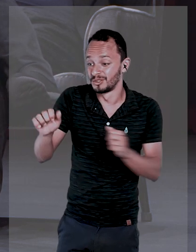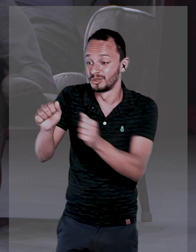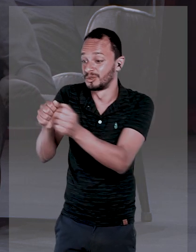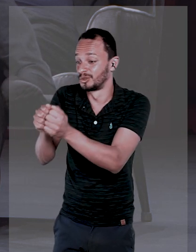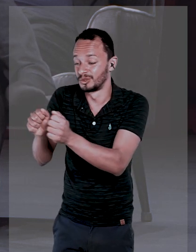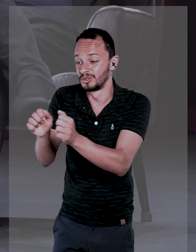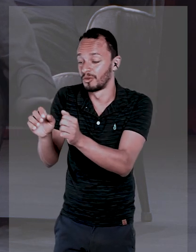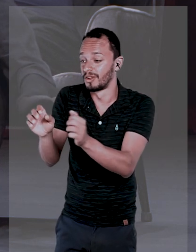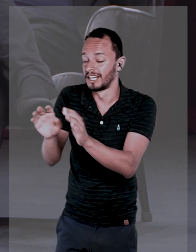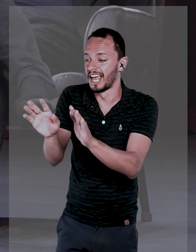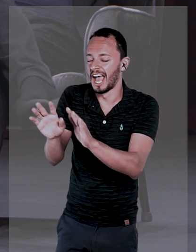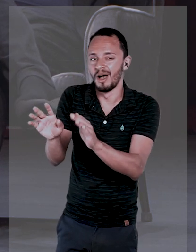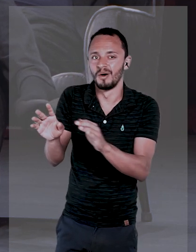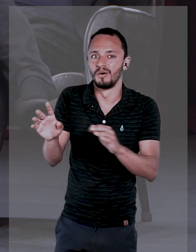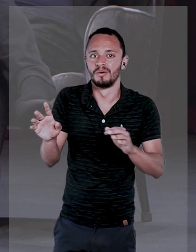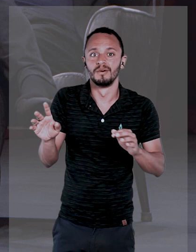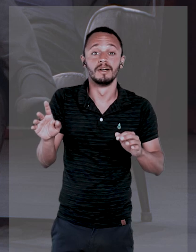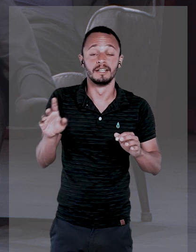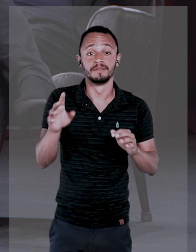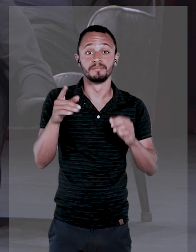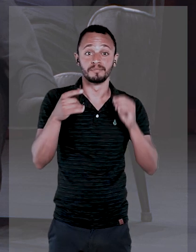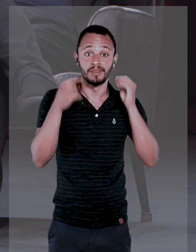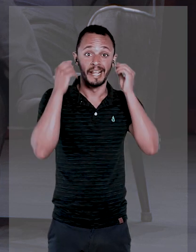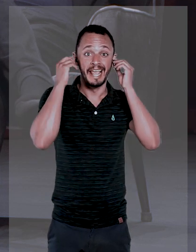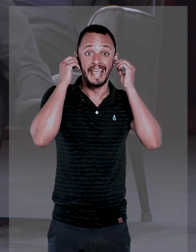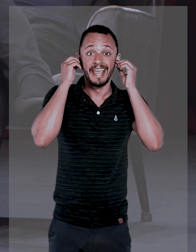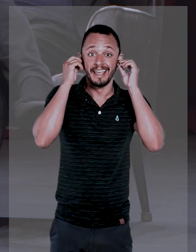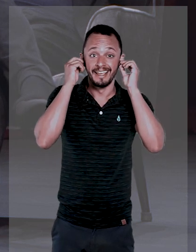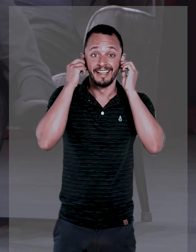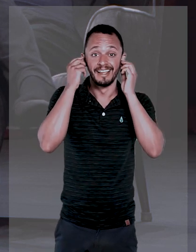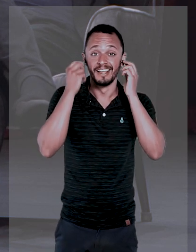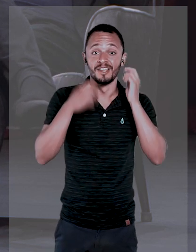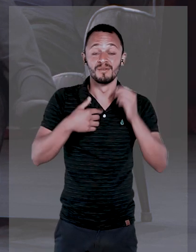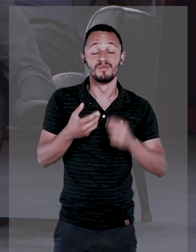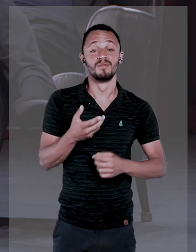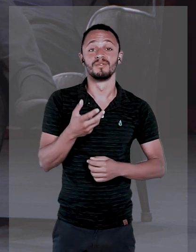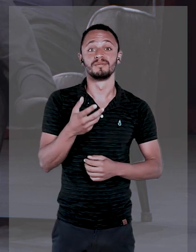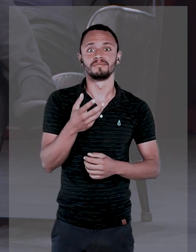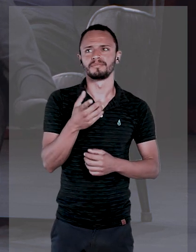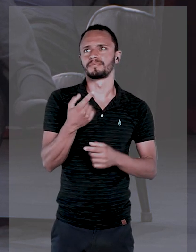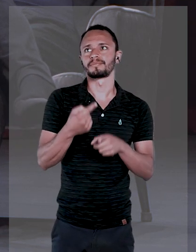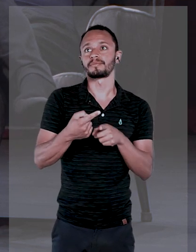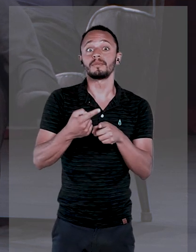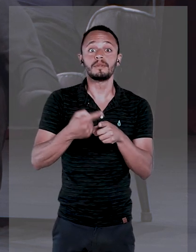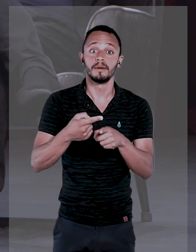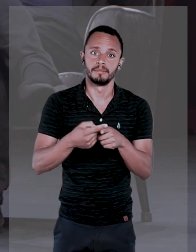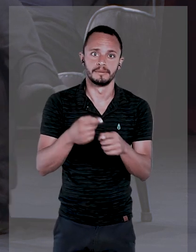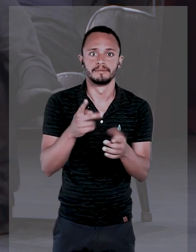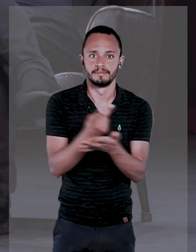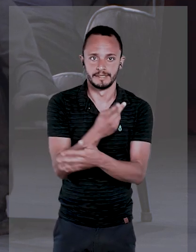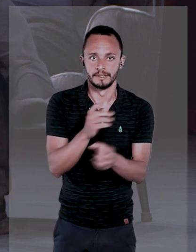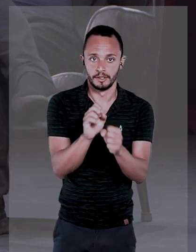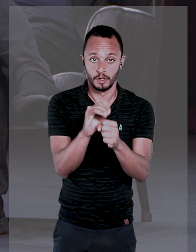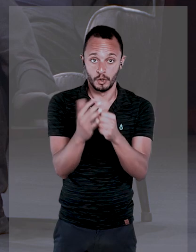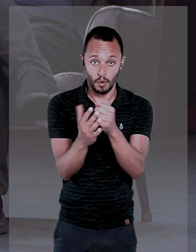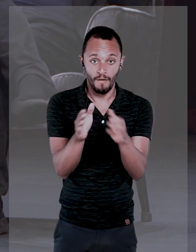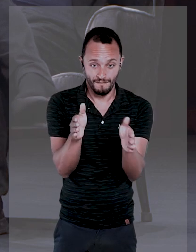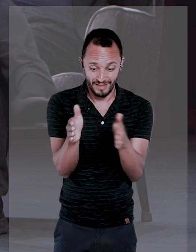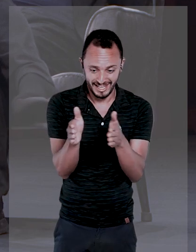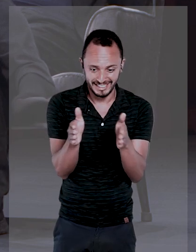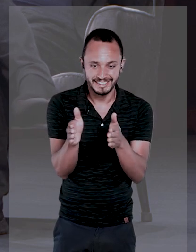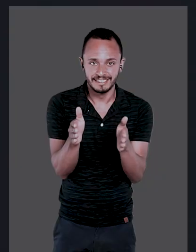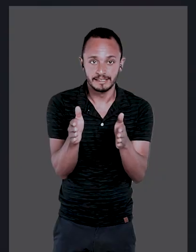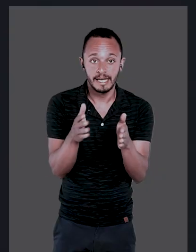morrer sem ninguém me amar, não é? Isso, eu fico muito assim, eu ando muito mascarado com esta coisa por causa